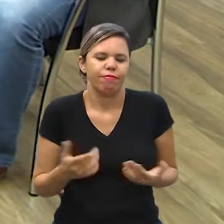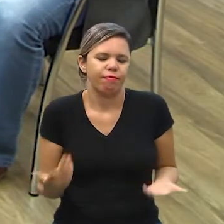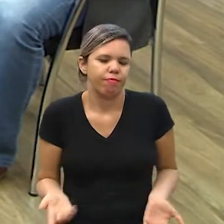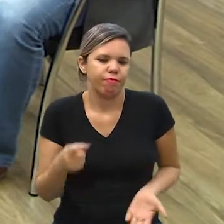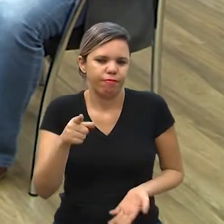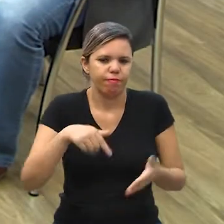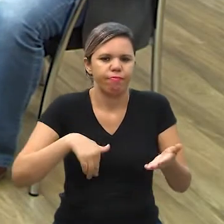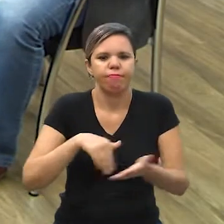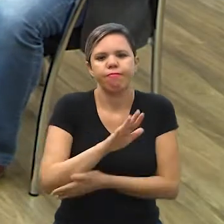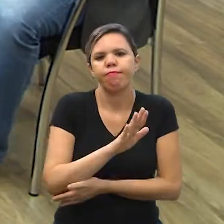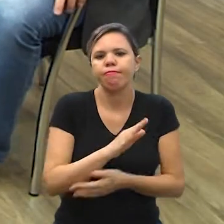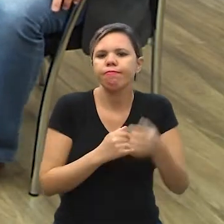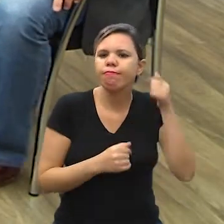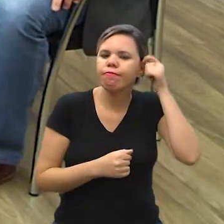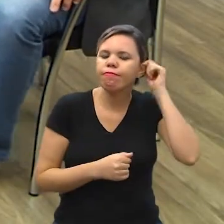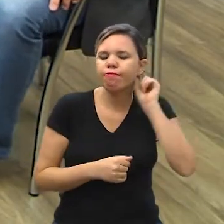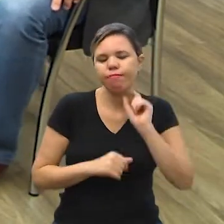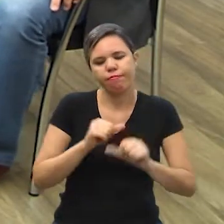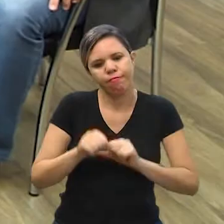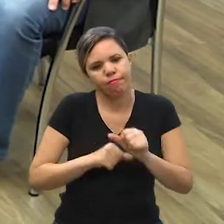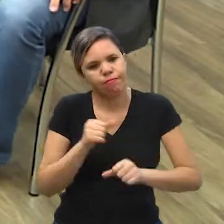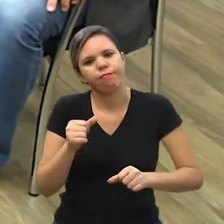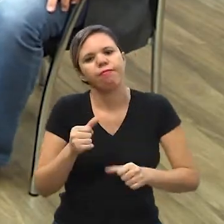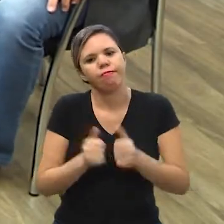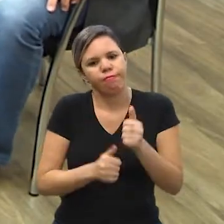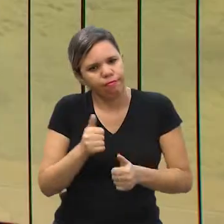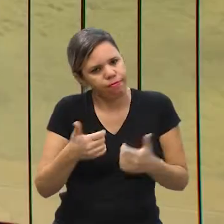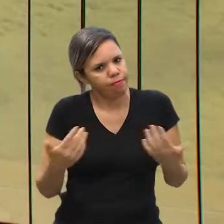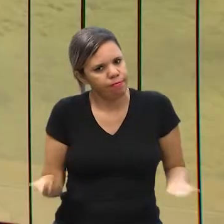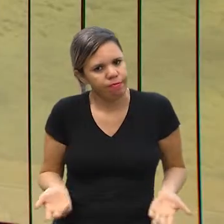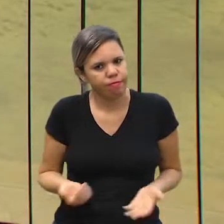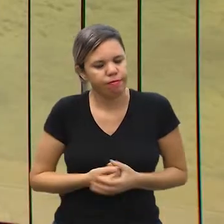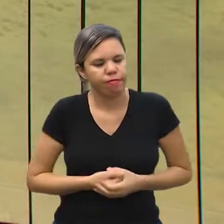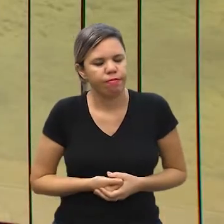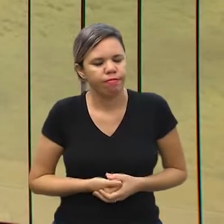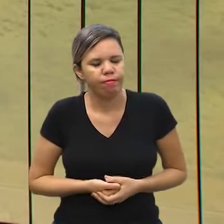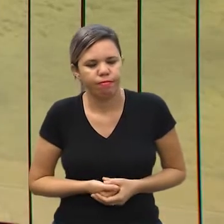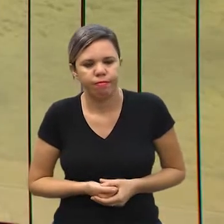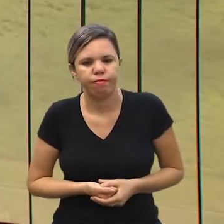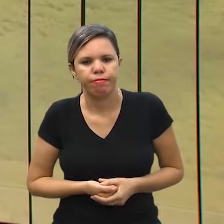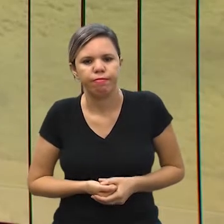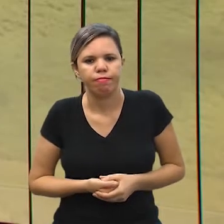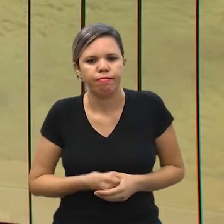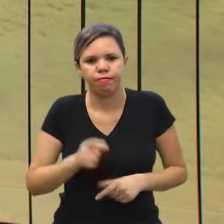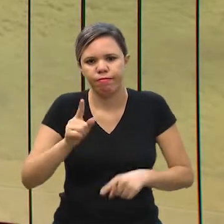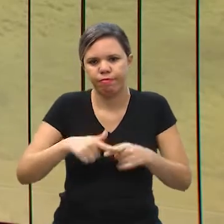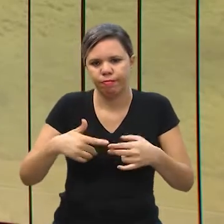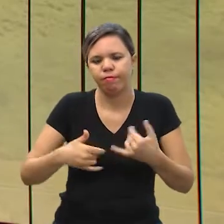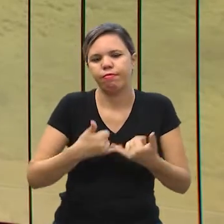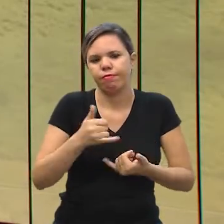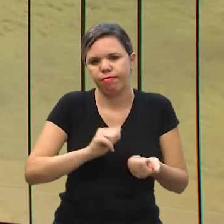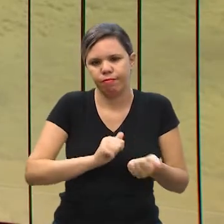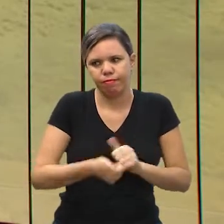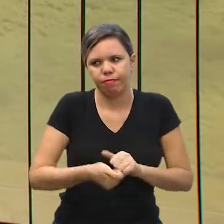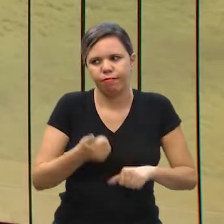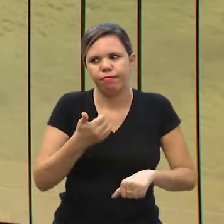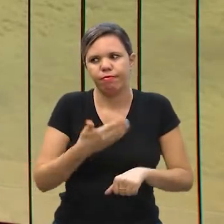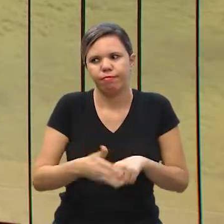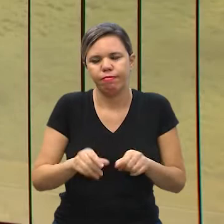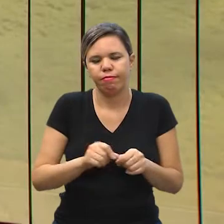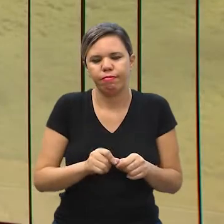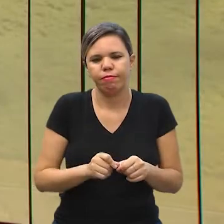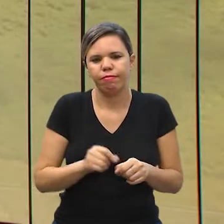que é você chutava enfim virava o futebol é os materiais esportivos